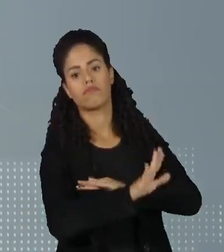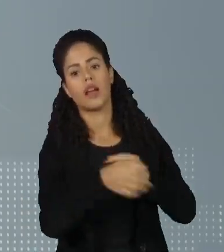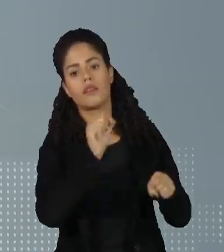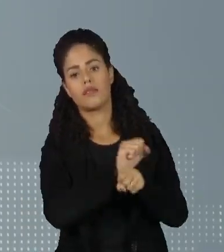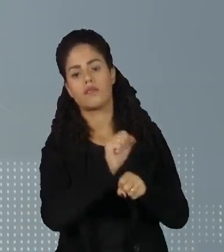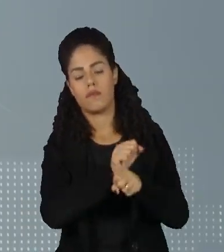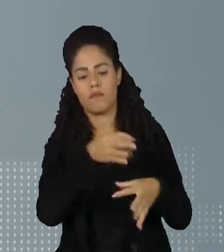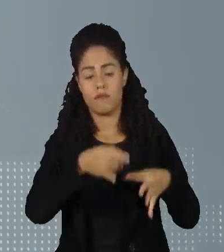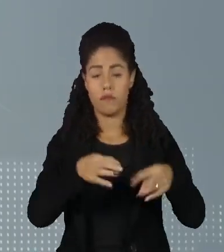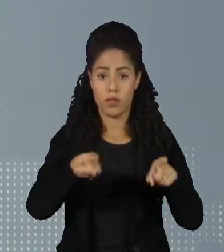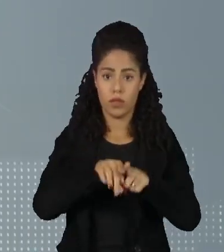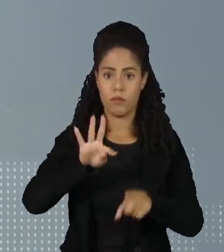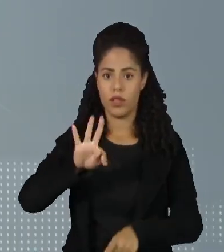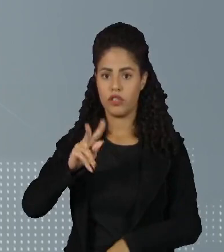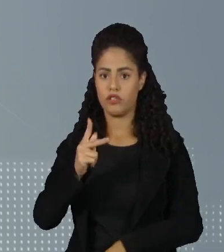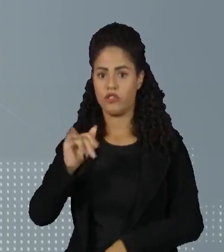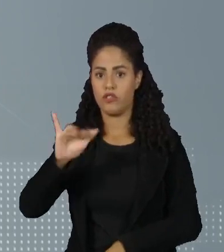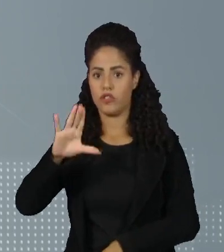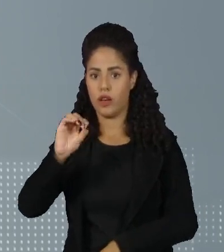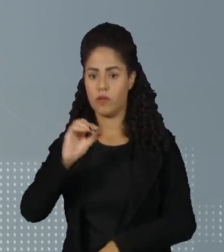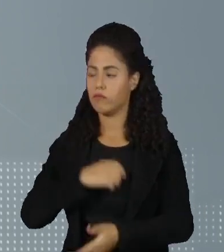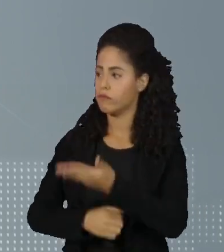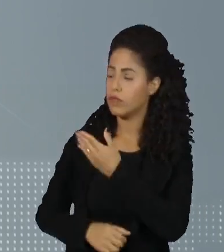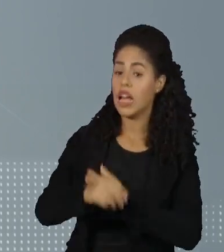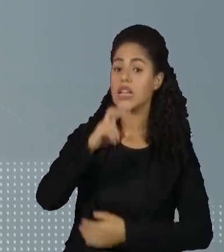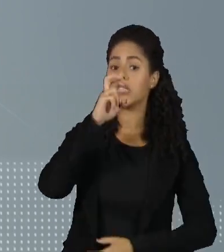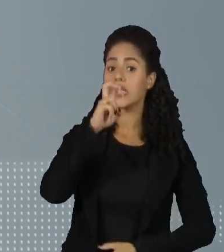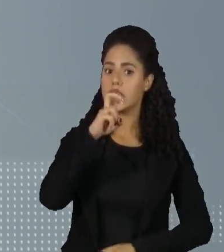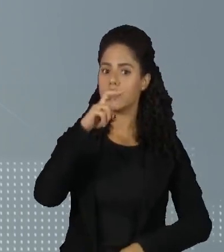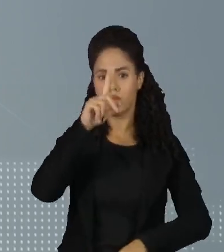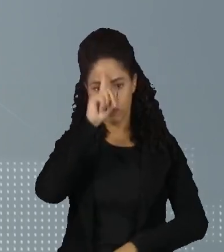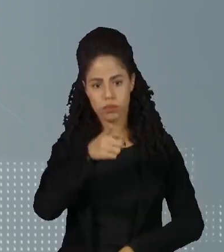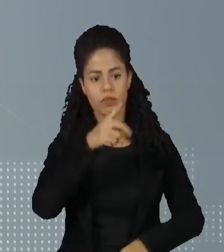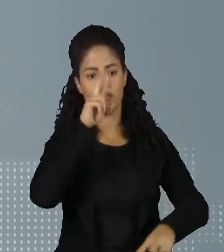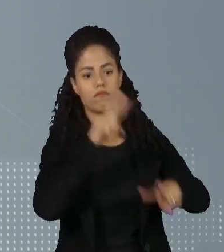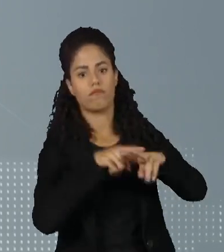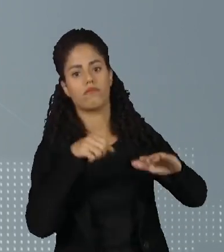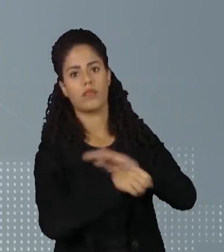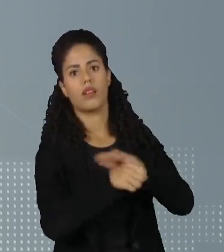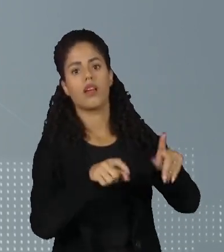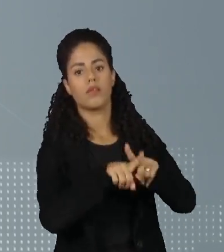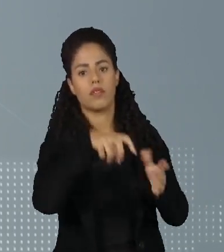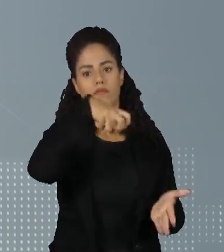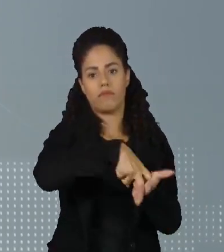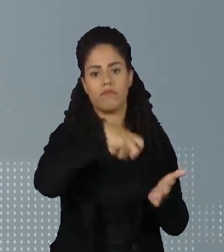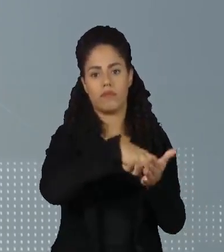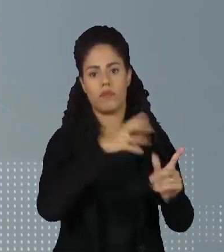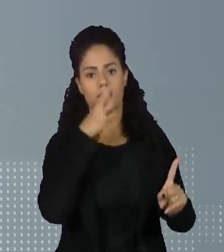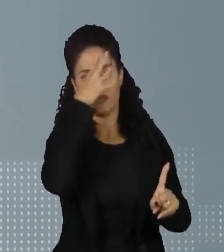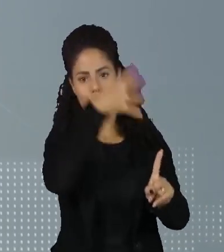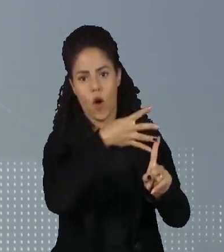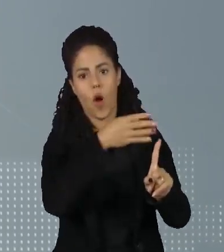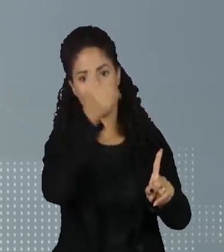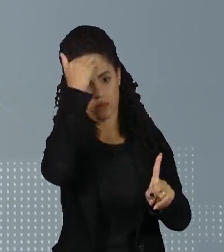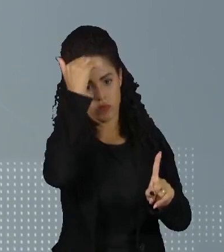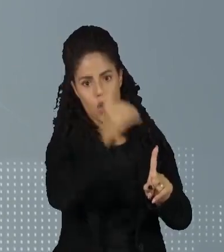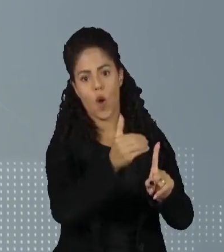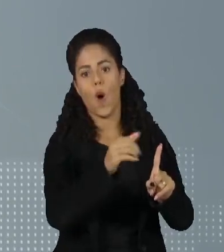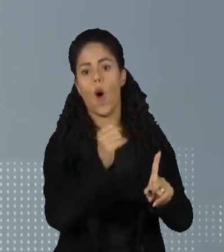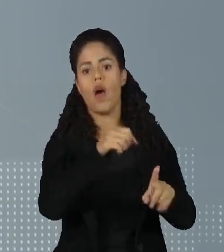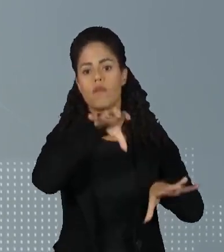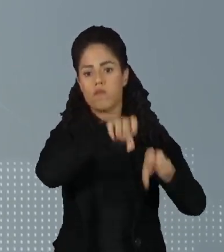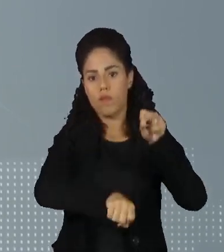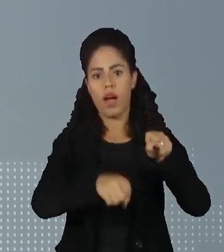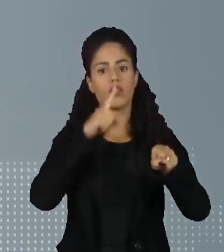julgado Thiago Brennand tem cinco ordens de prisão contra ele e é réu em oito processos estupro